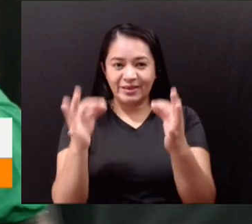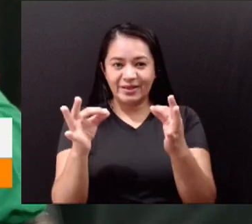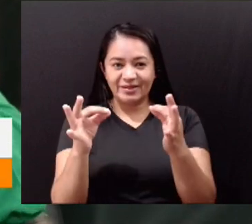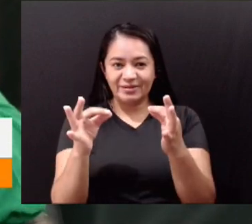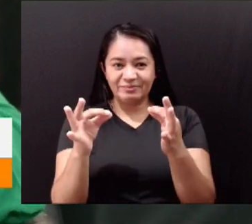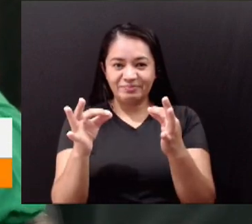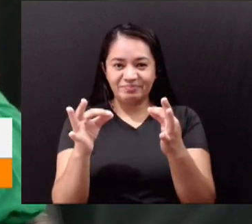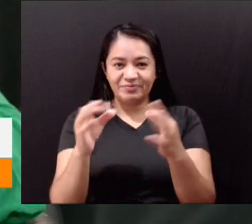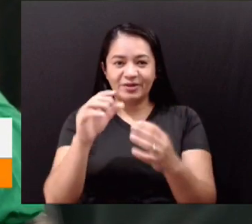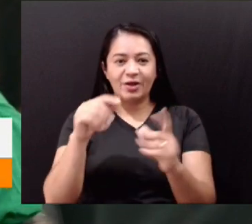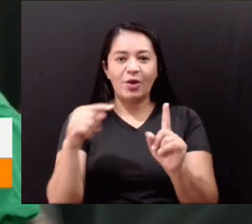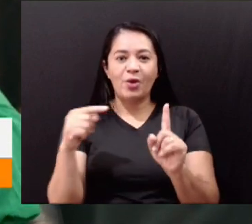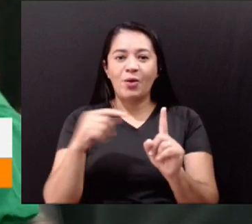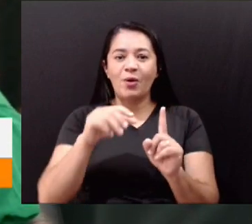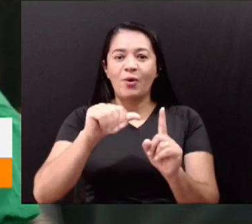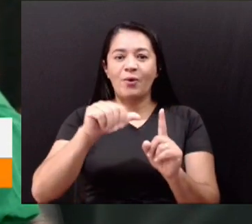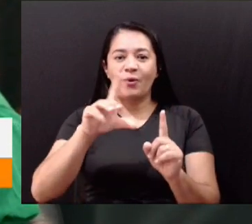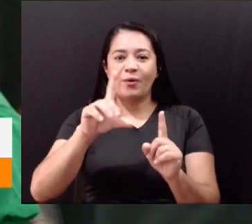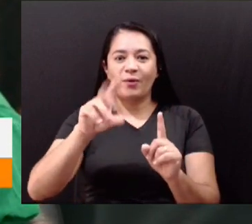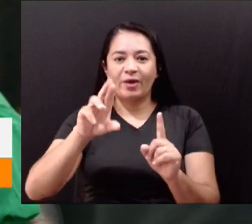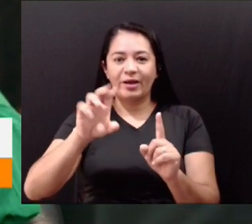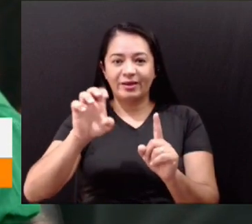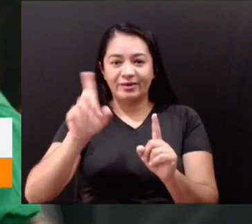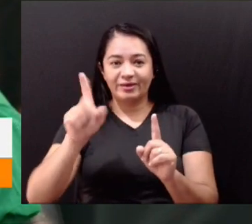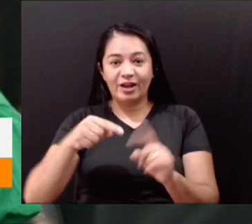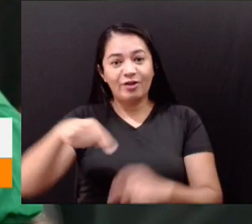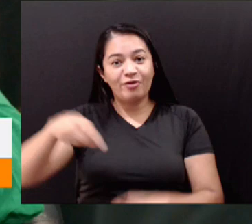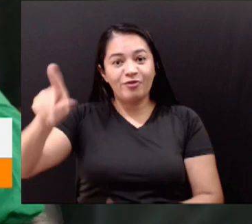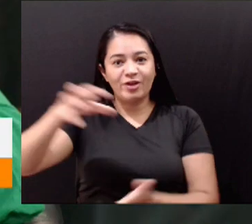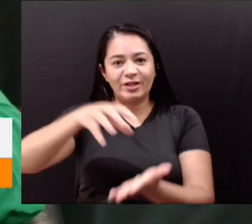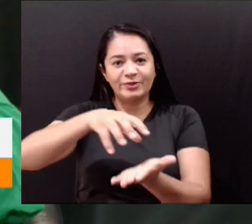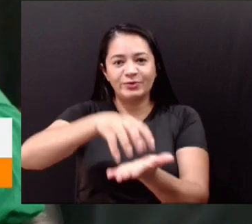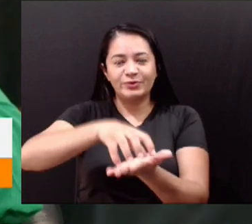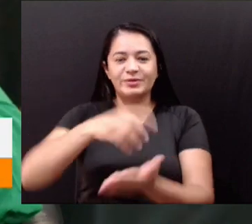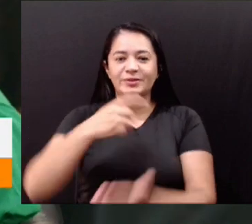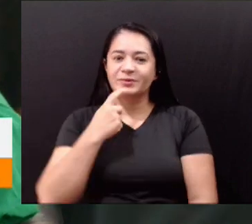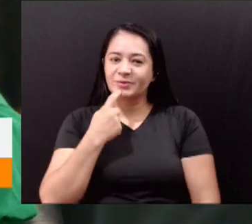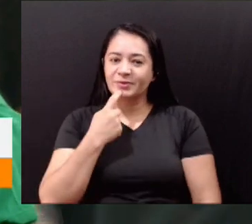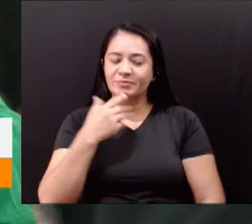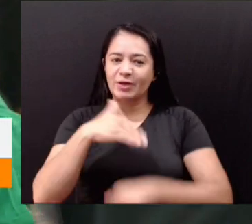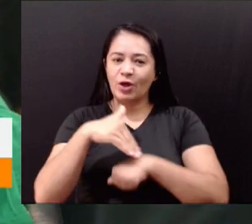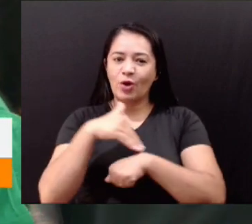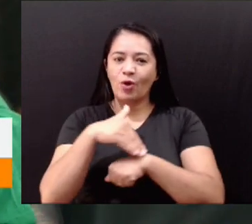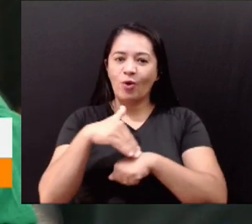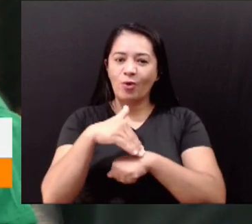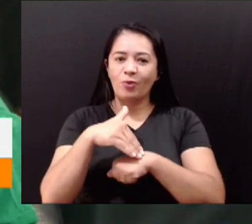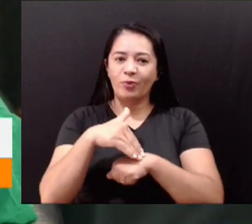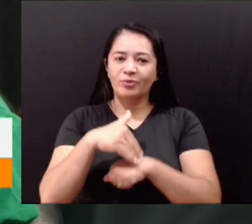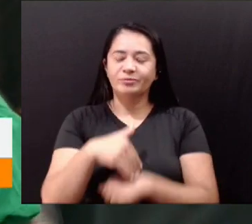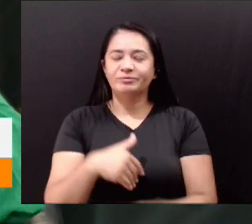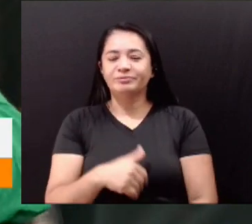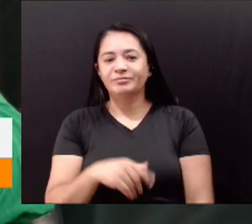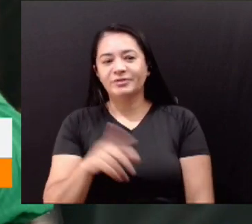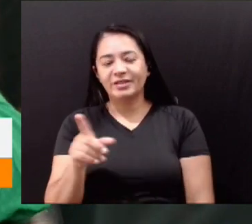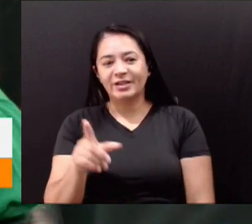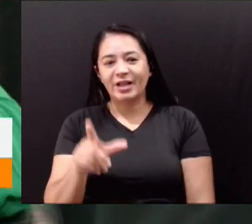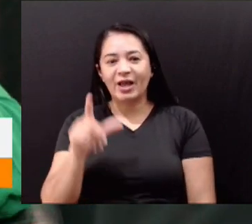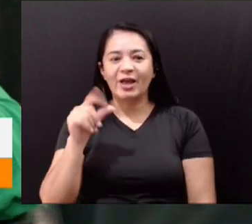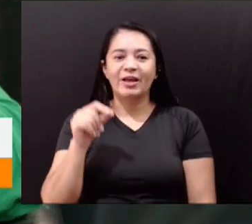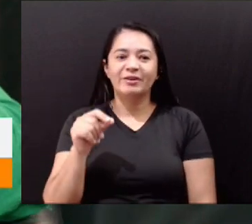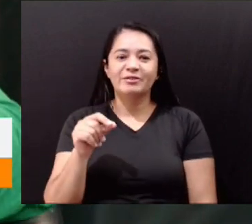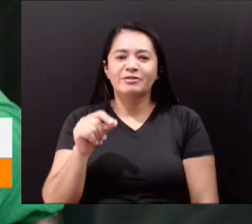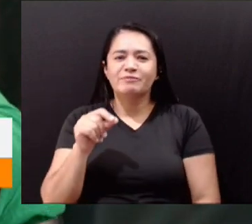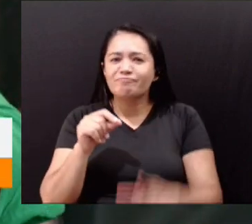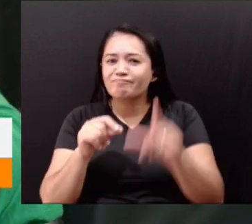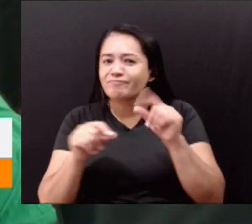foi para o centro da cidade e conversou com algumas pessoas e olha, ele escolheu a dedo. Eu adorei, já vou